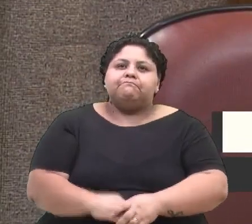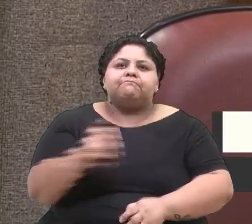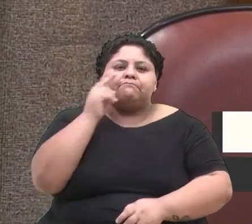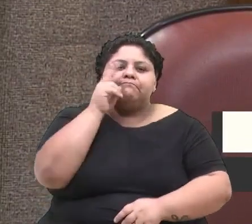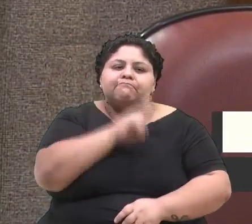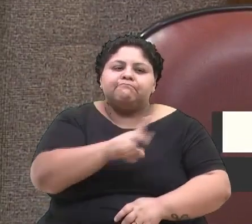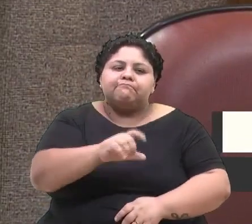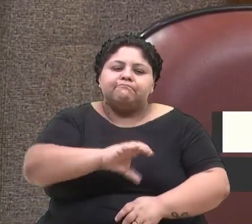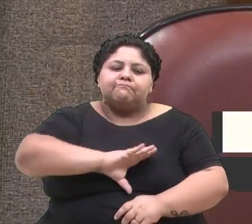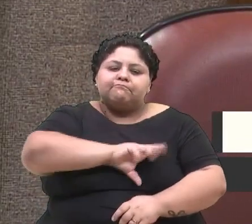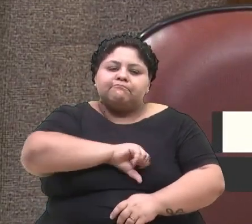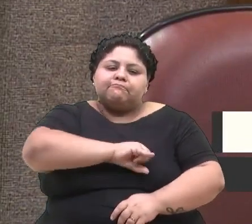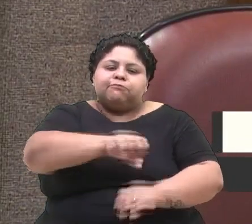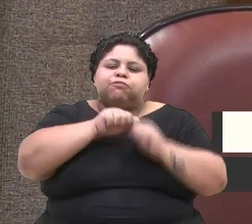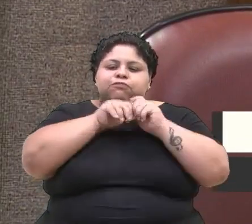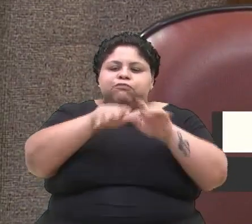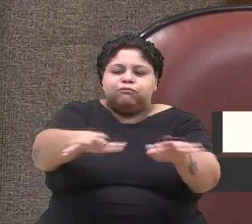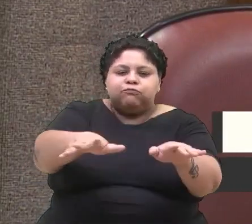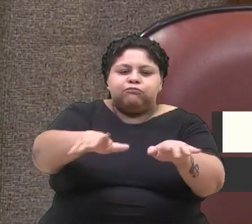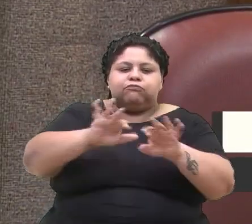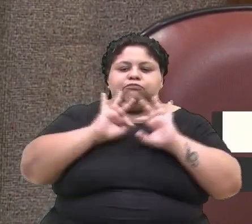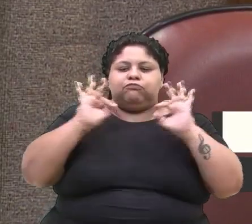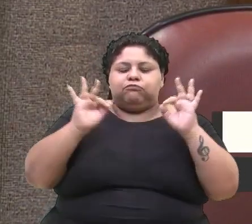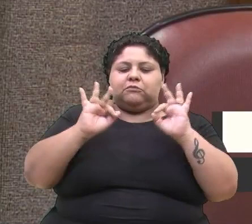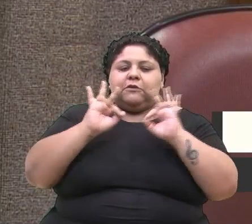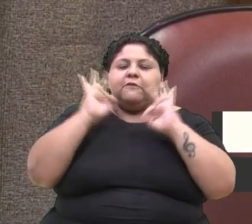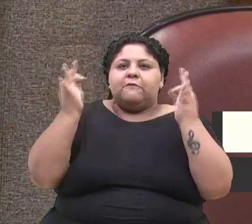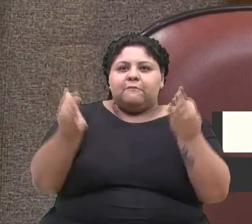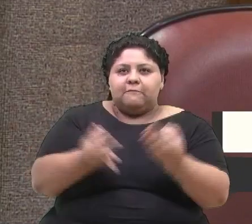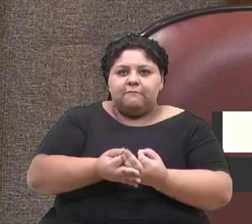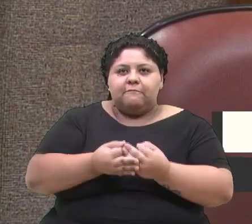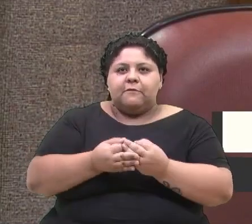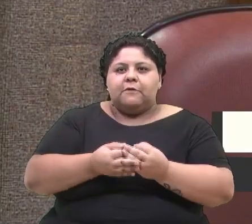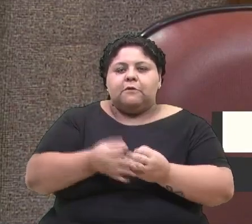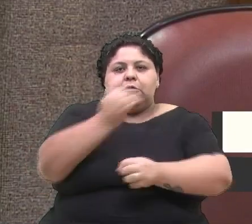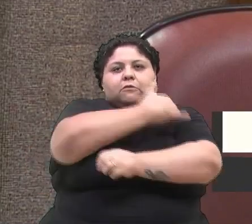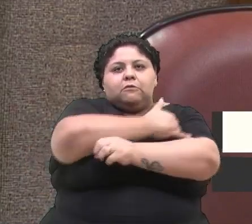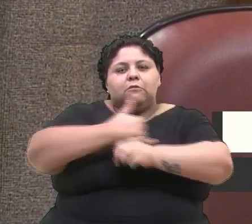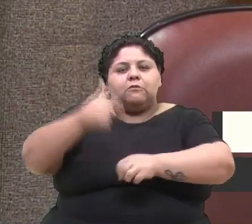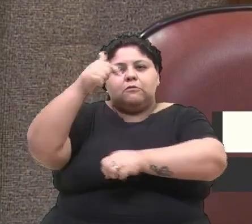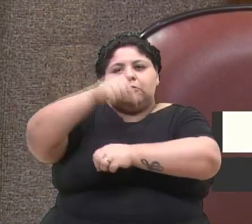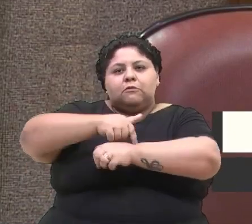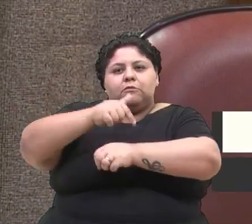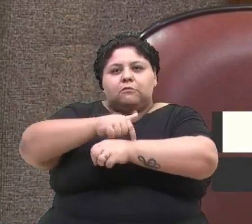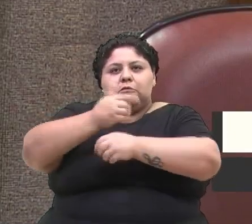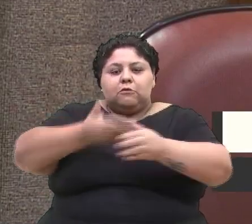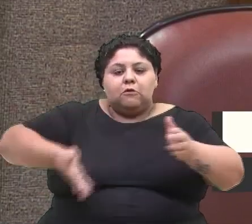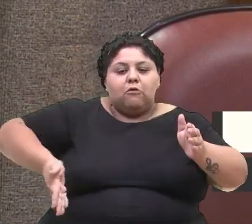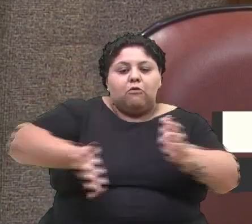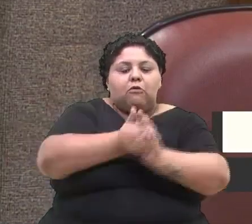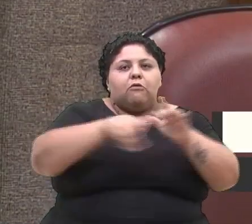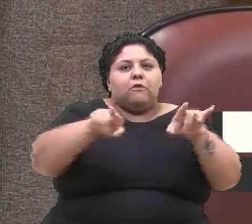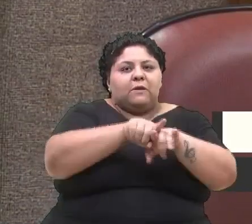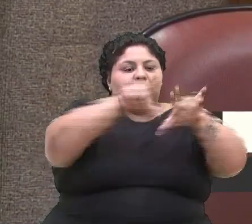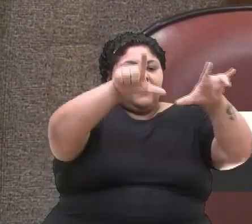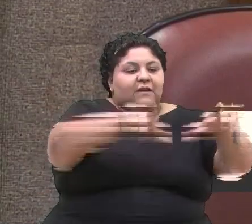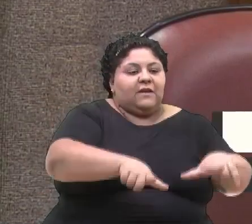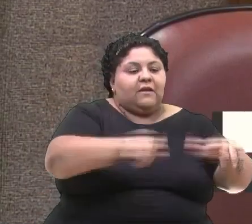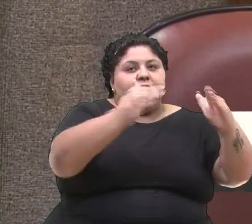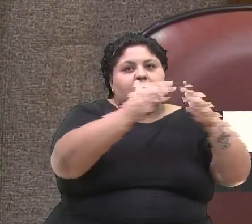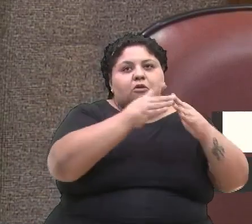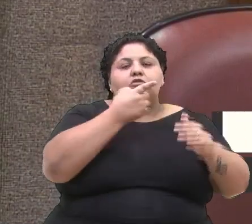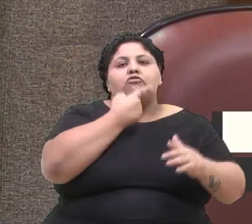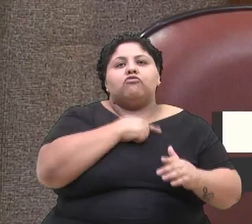paixão se estender aos filhos netos e bisnetos com o passar do tempo começou a jogar bochas tendo inclusive uma cancha em sua propriedade onde gostava de